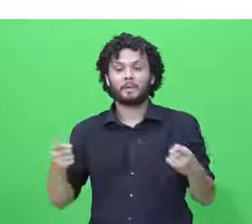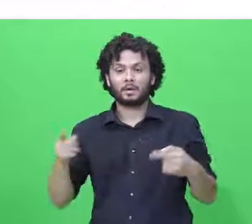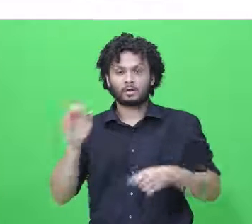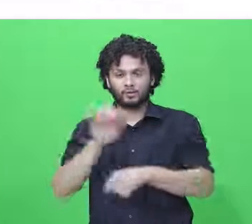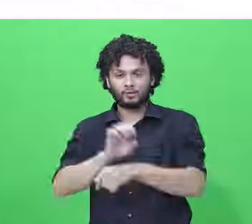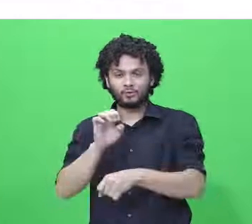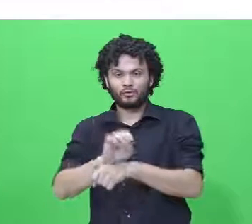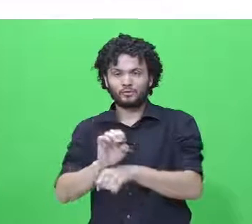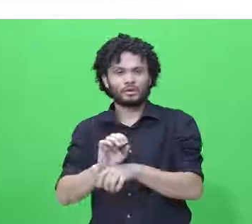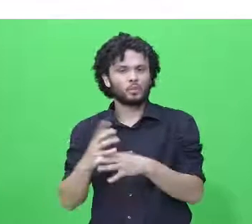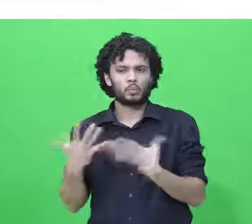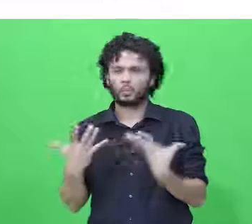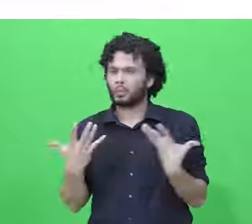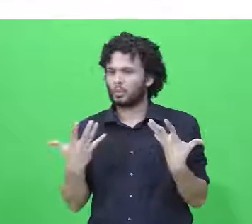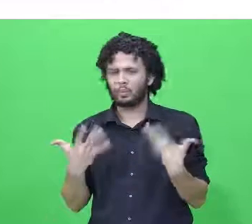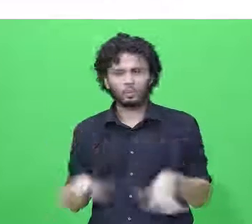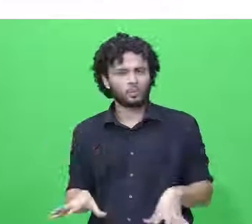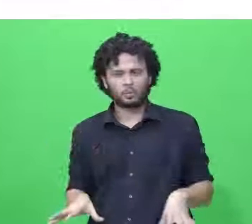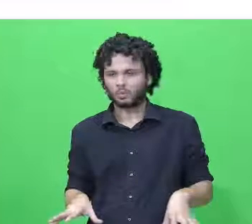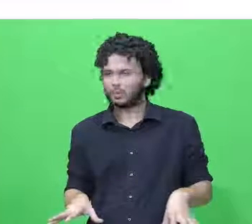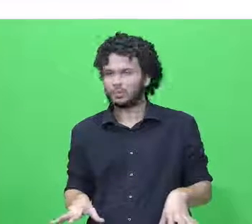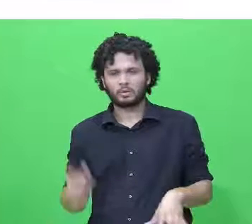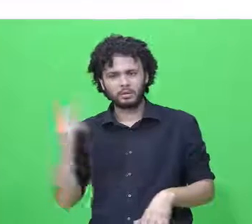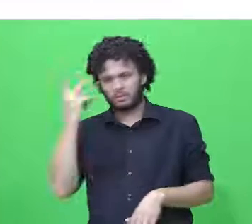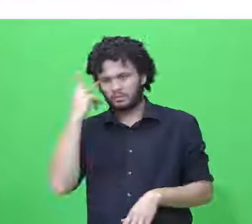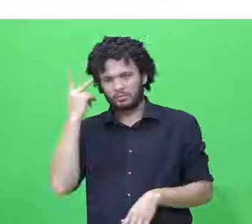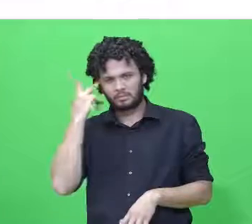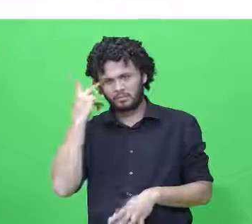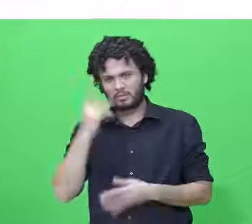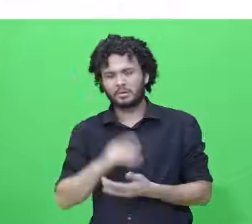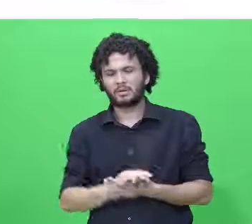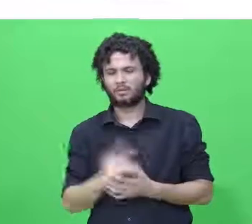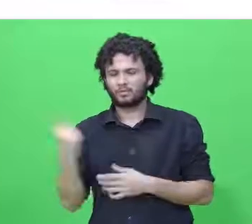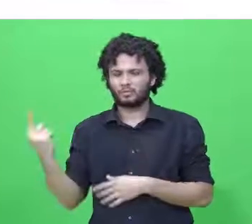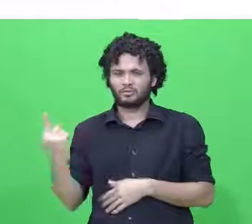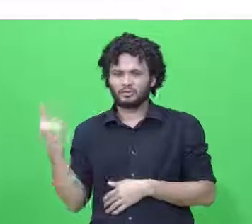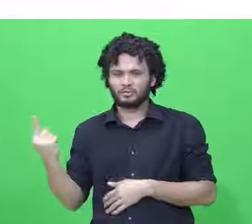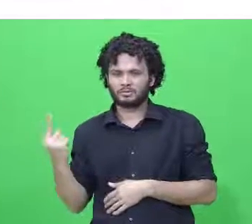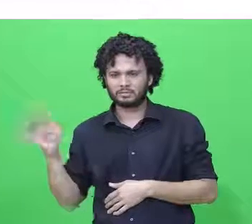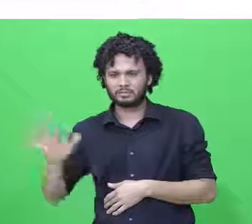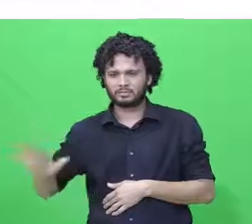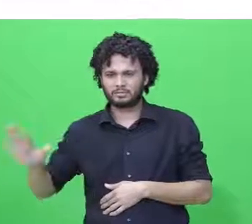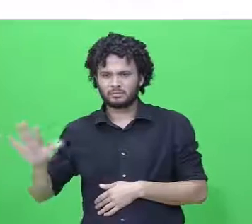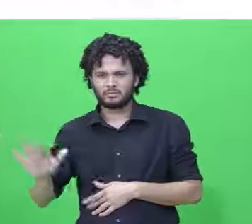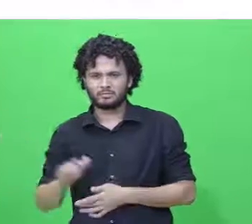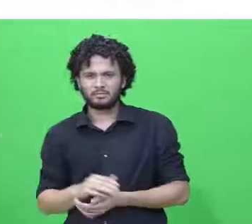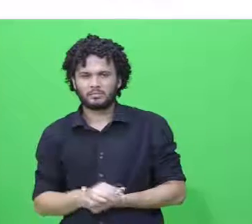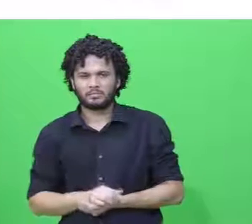eles simplesmente não aderem. São Paulo, de certa forma, fica isolado nesse movimento.